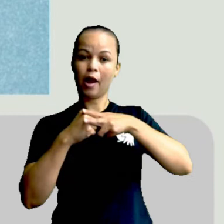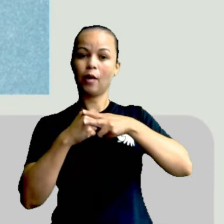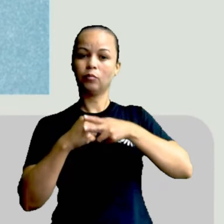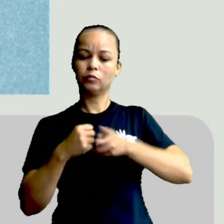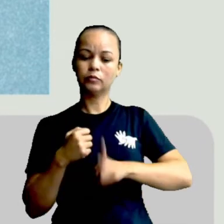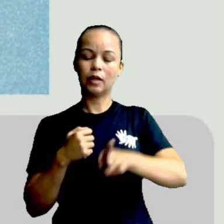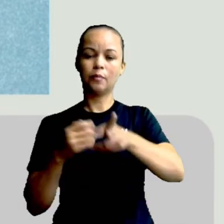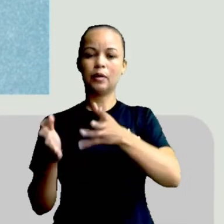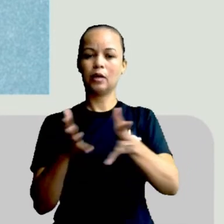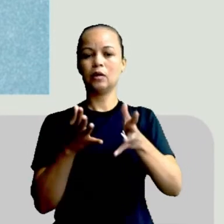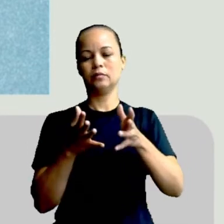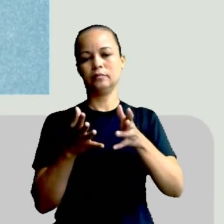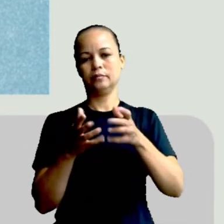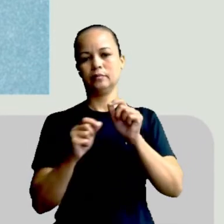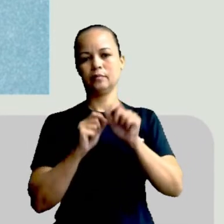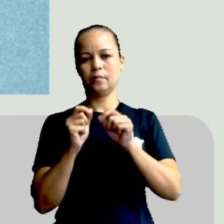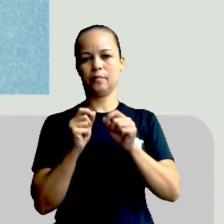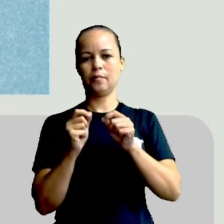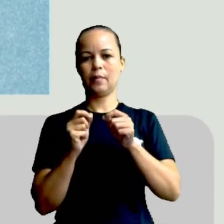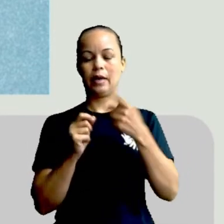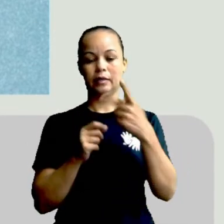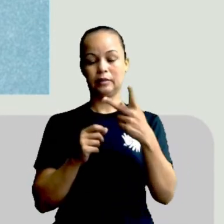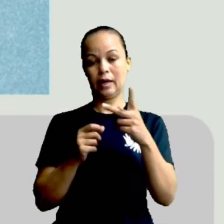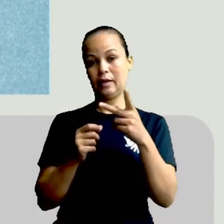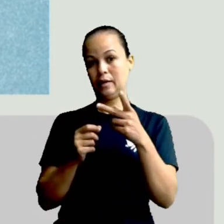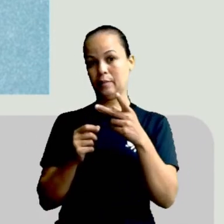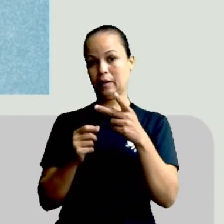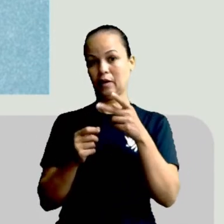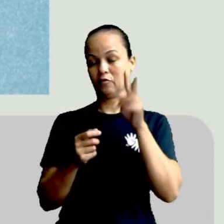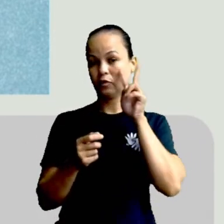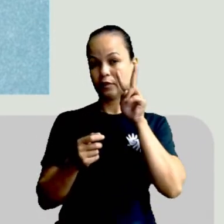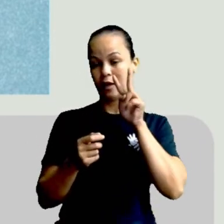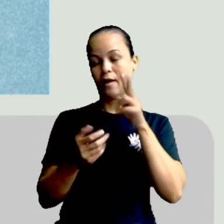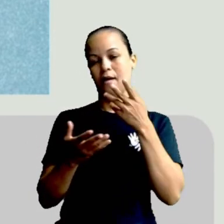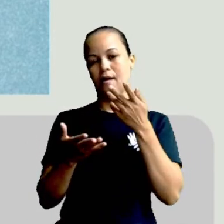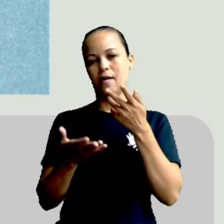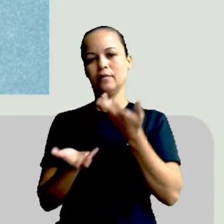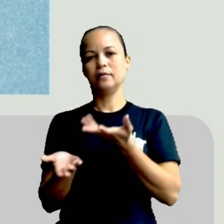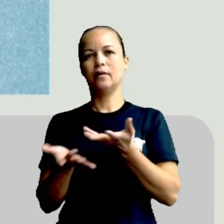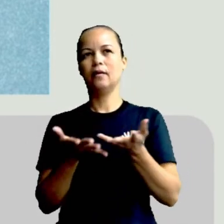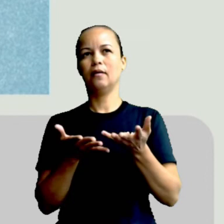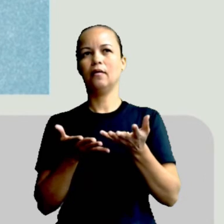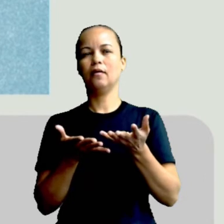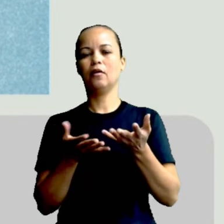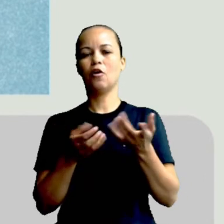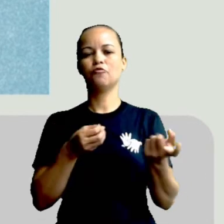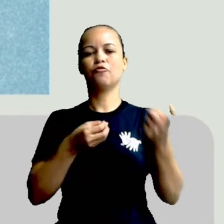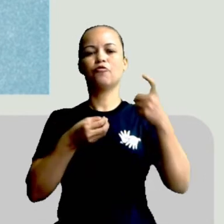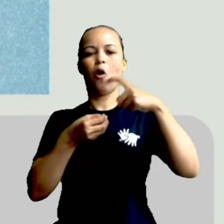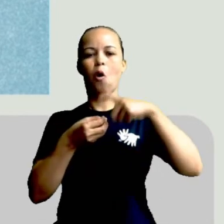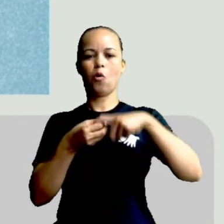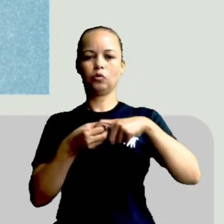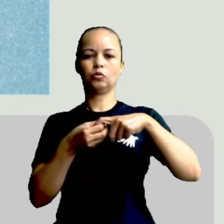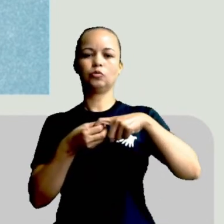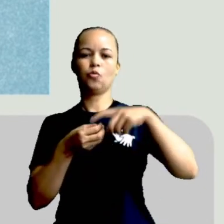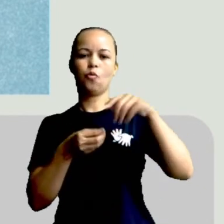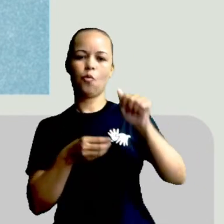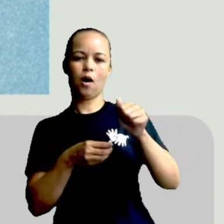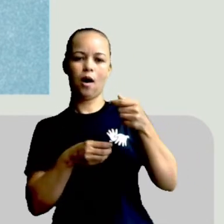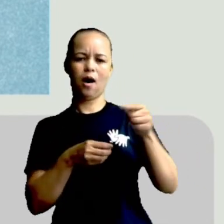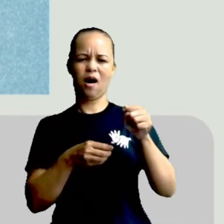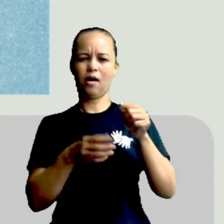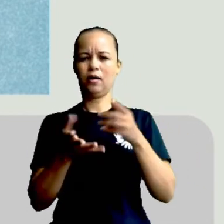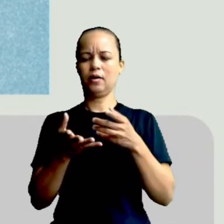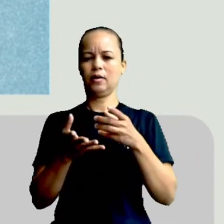Celestino utilize esse macete mais uma eu para você é lembrar volto a volto da